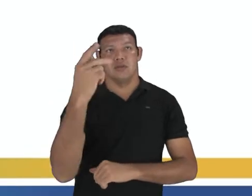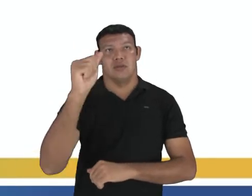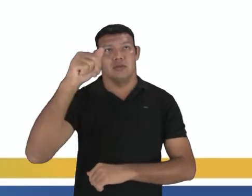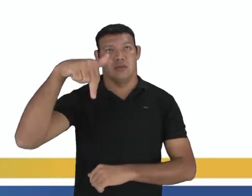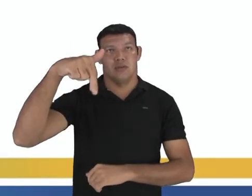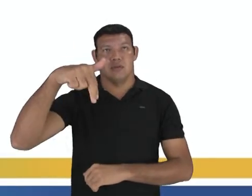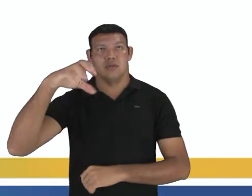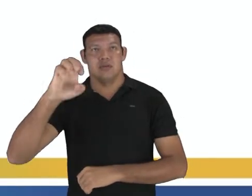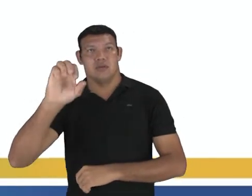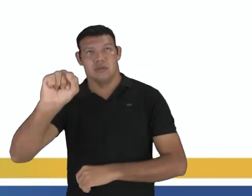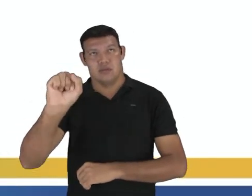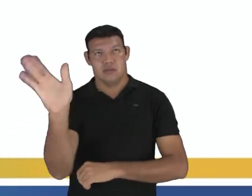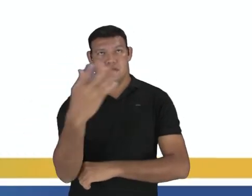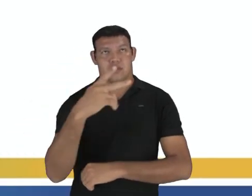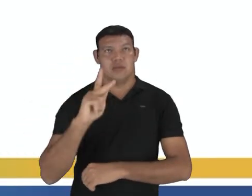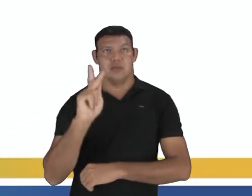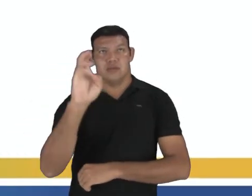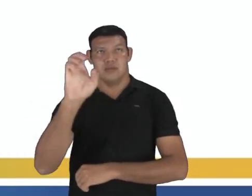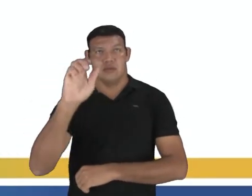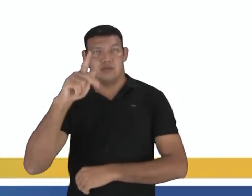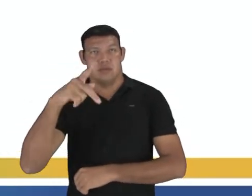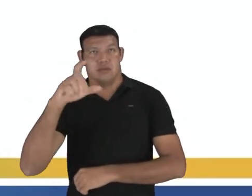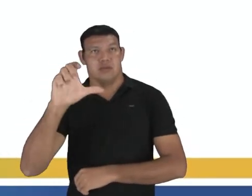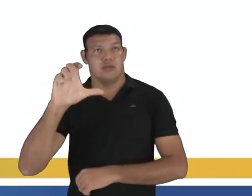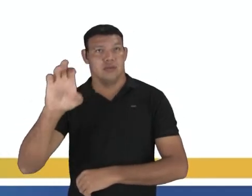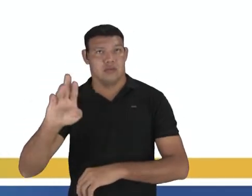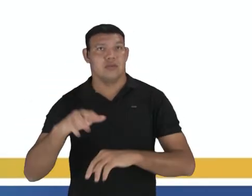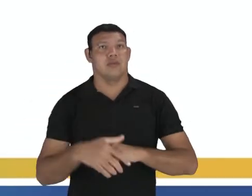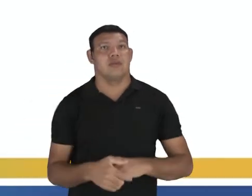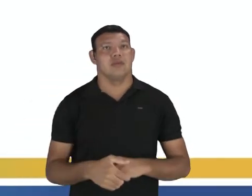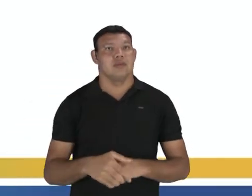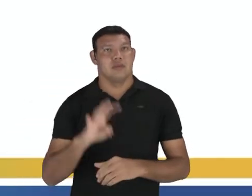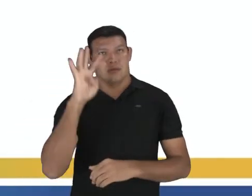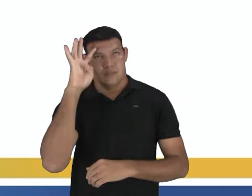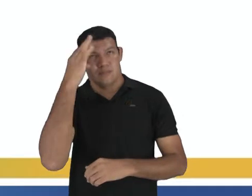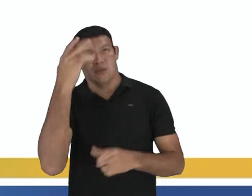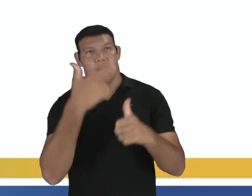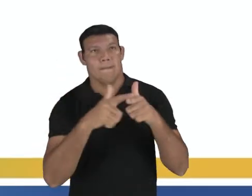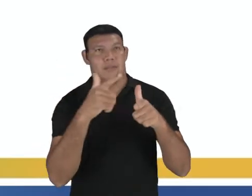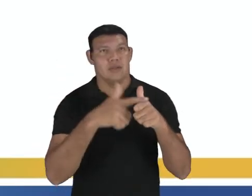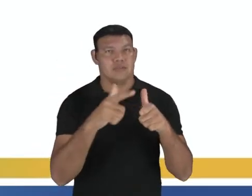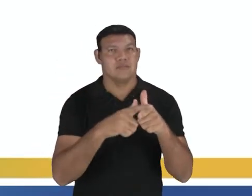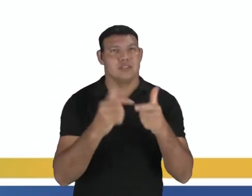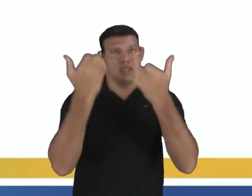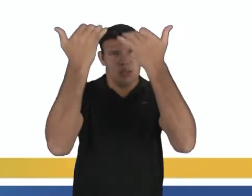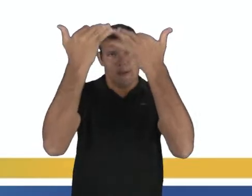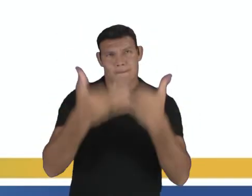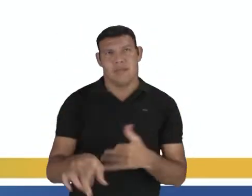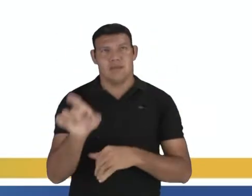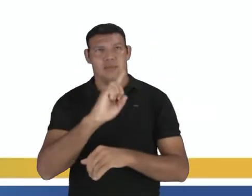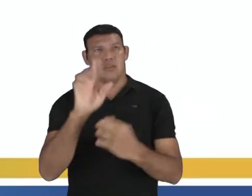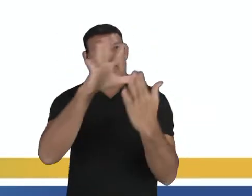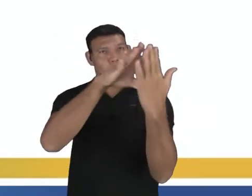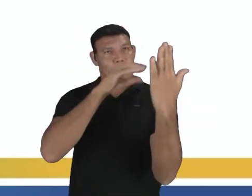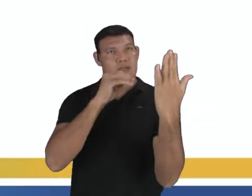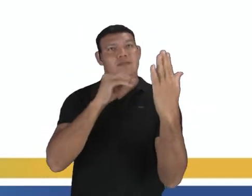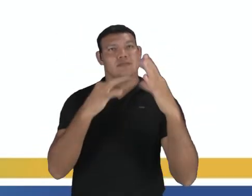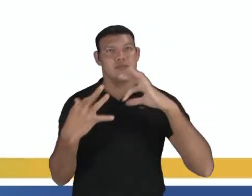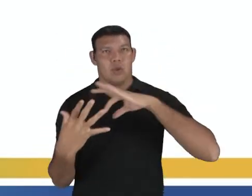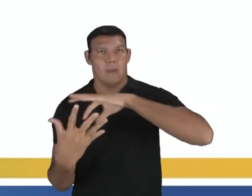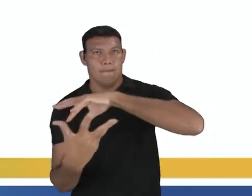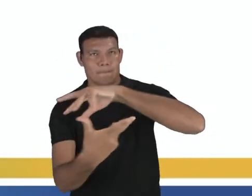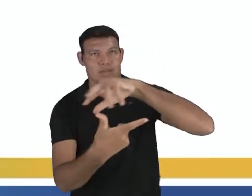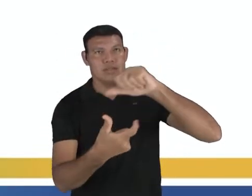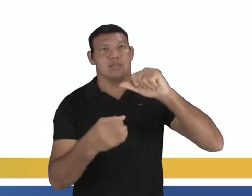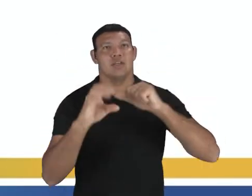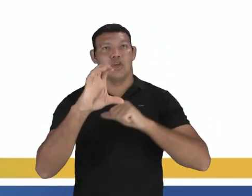de problemas inexplicáveis pelo modelo planetário de Copérnico, e isso veio somente no século XVII.